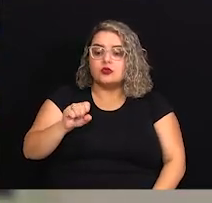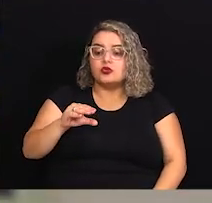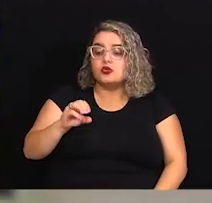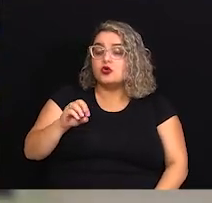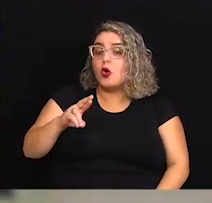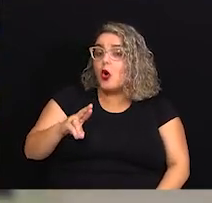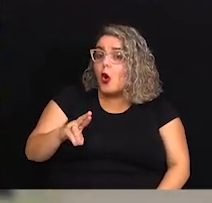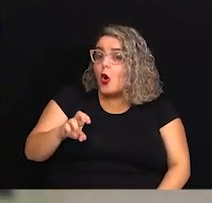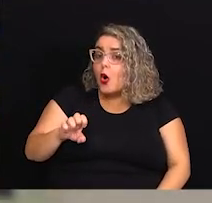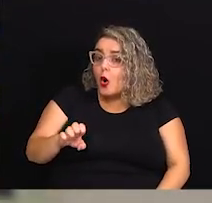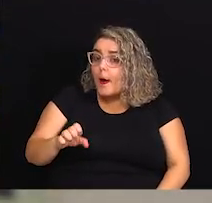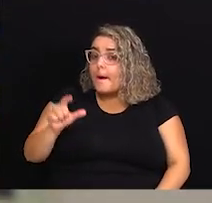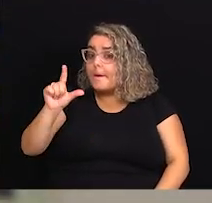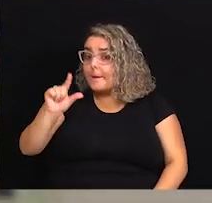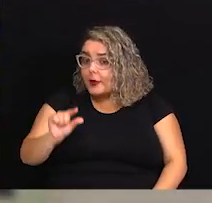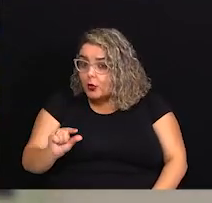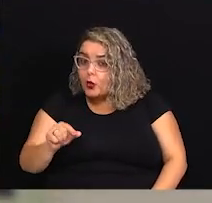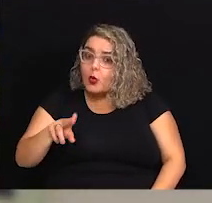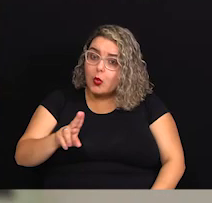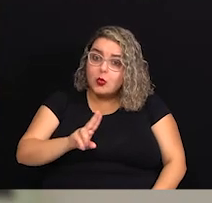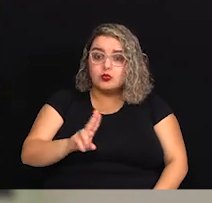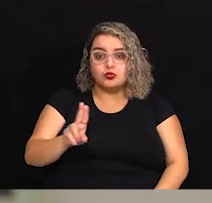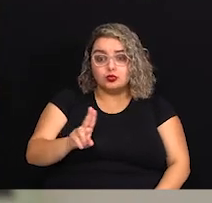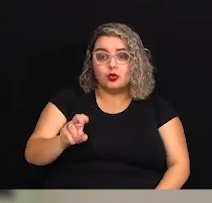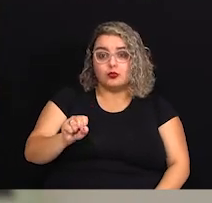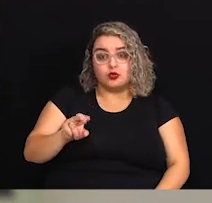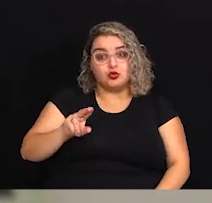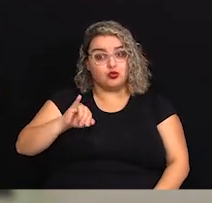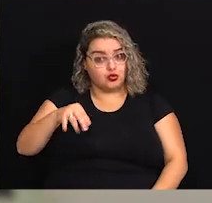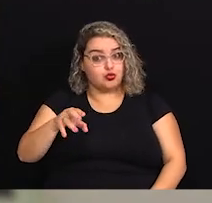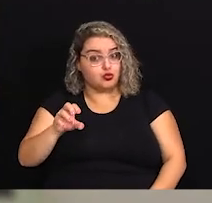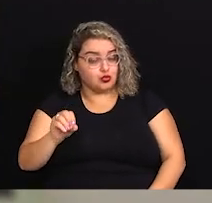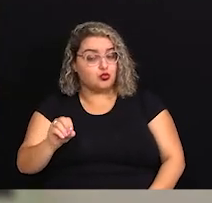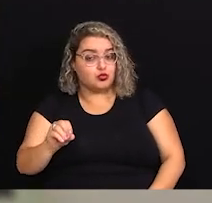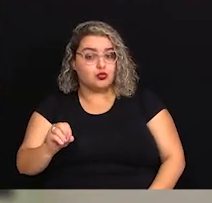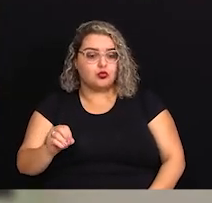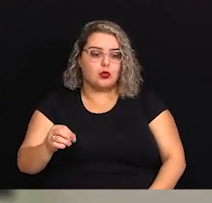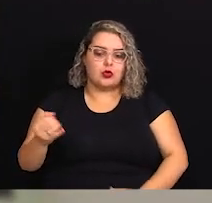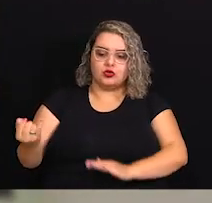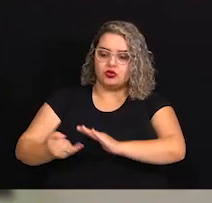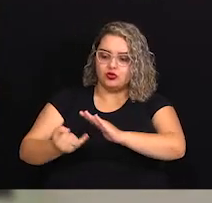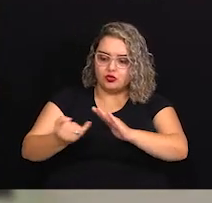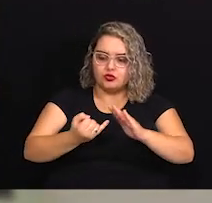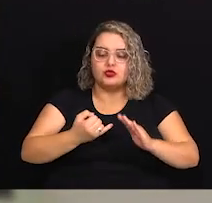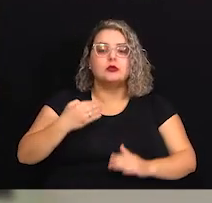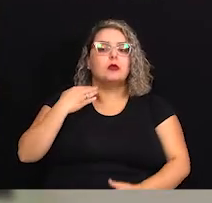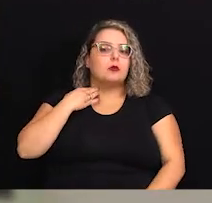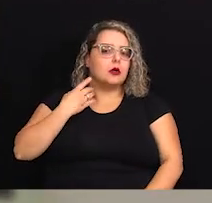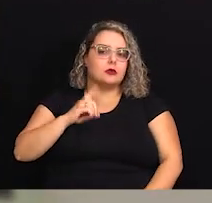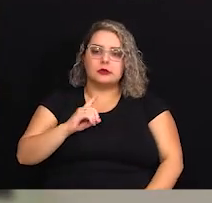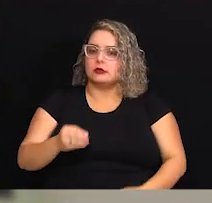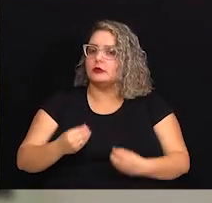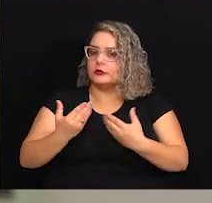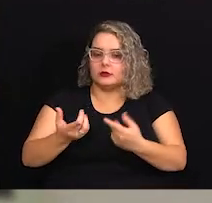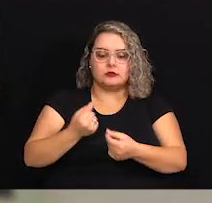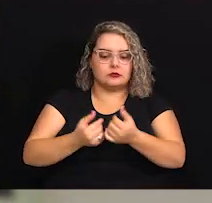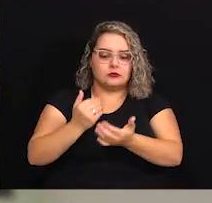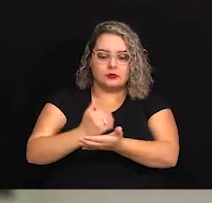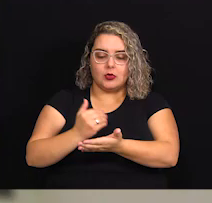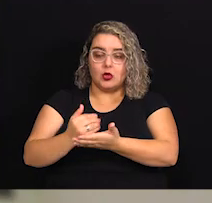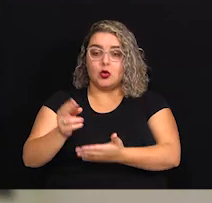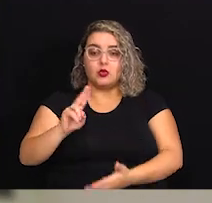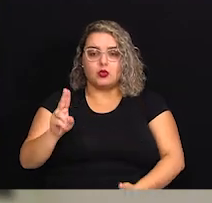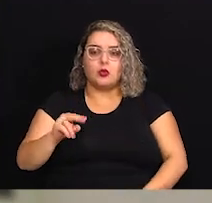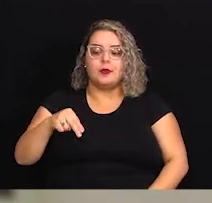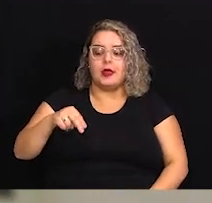score baixo, ou se ela tiver com o nome sujo. A maioria dos bancos ou instituições financeiras não fornecem crédito para quem